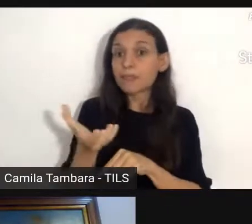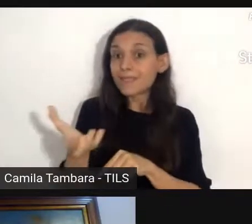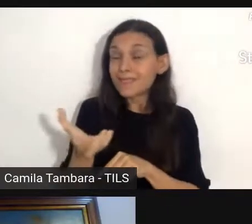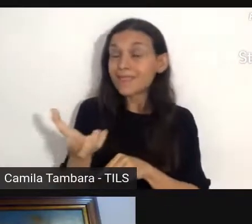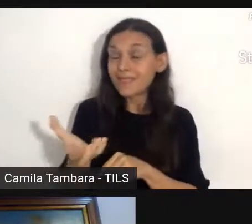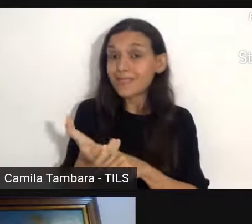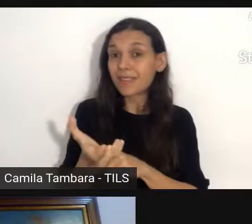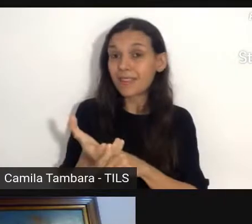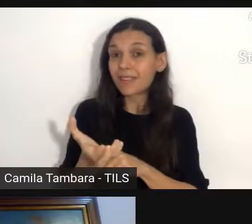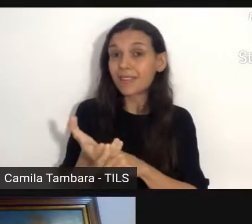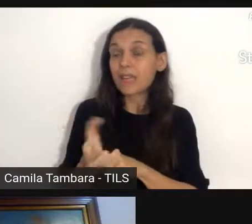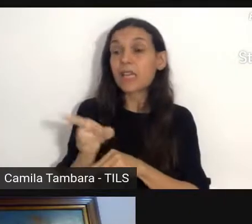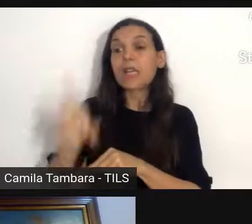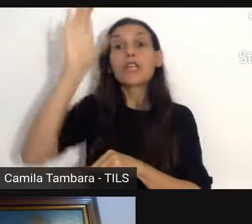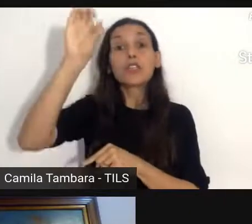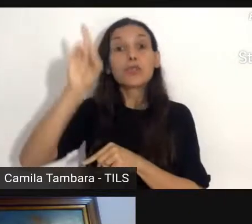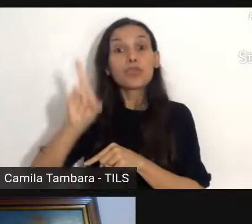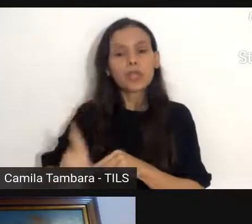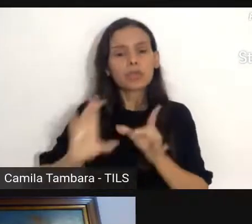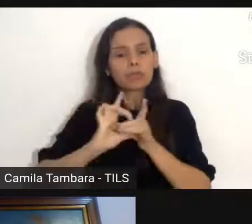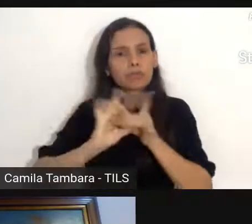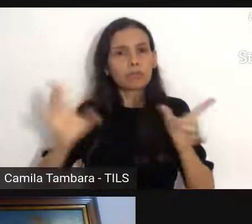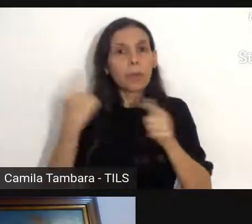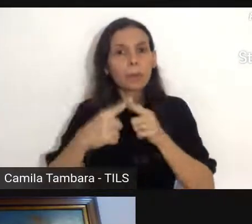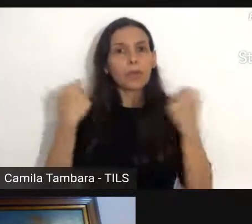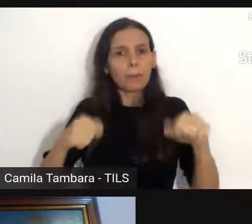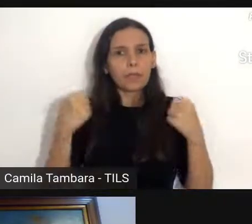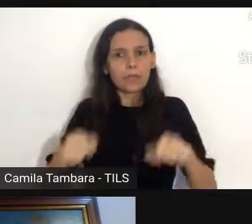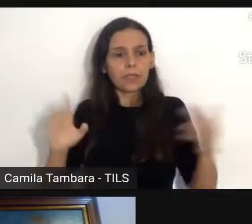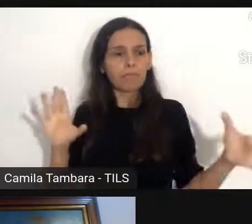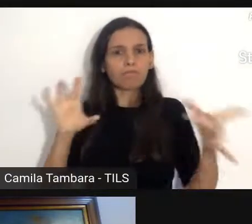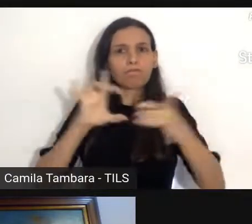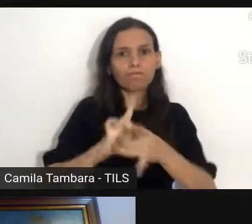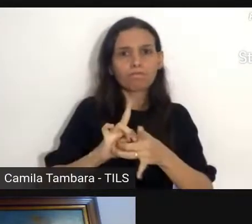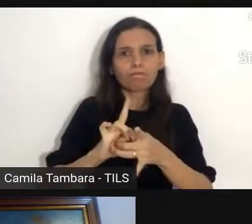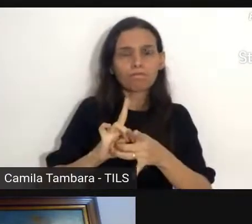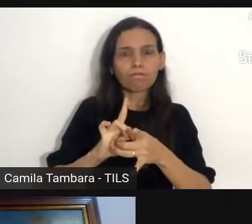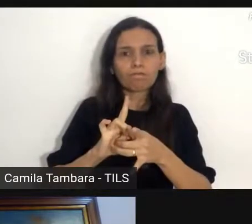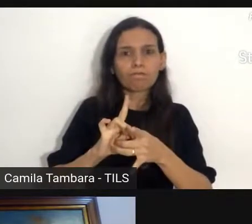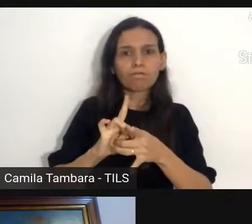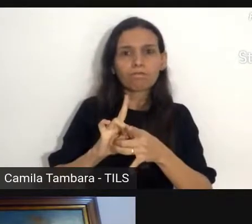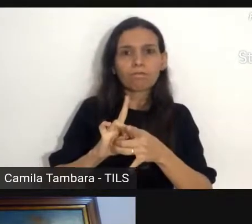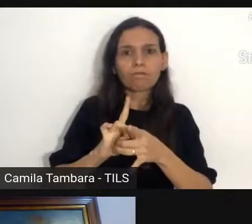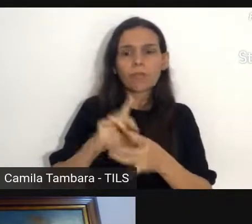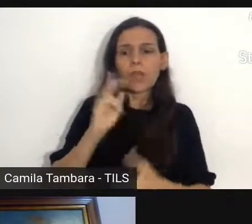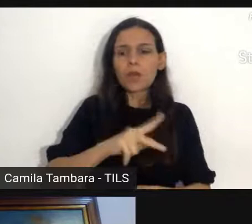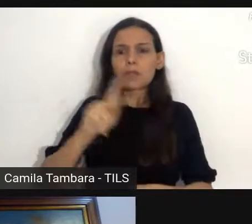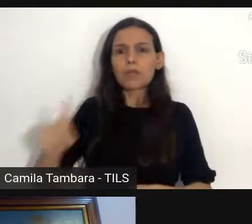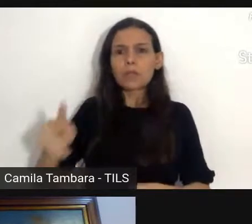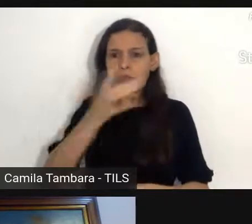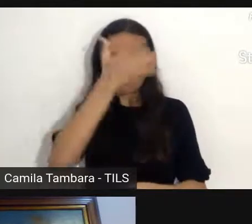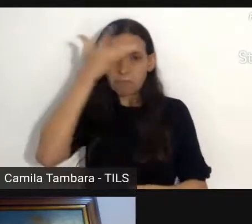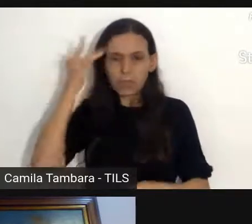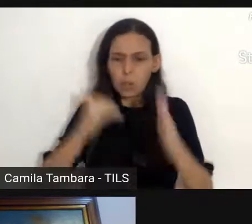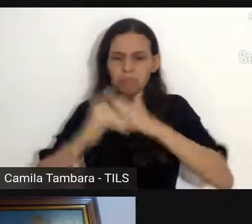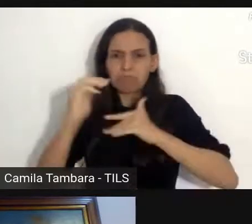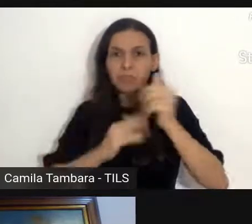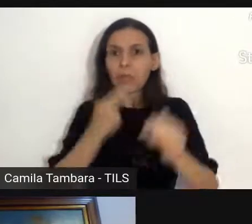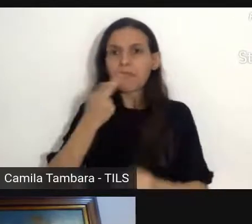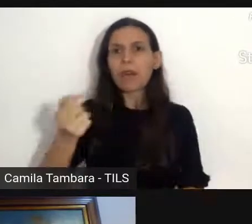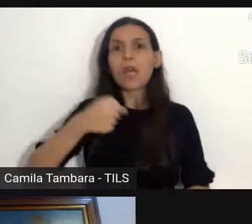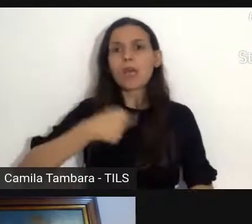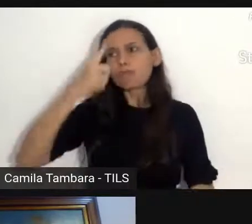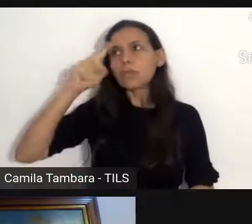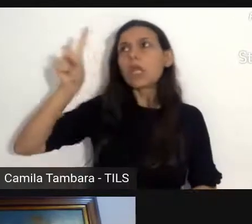espaço, porque tem que ter um casamento perfeito aqui, né? Ela fala, olha, eu tive uma ideia, por que não? Né?